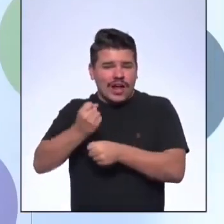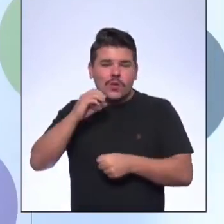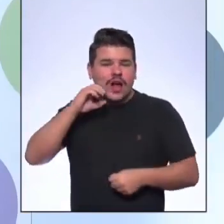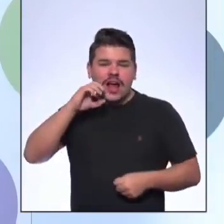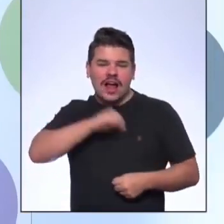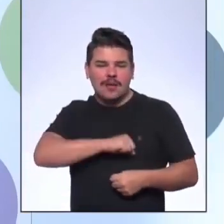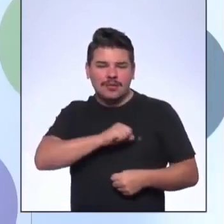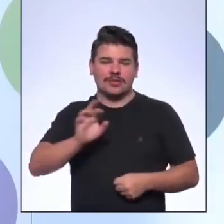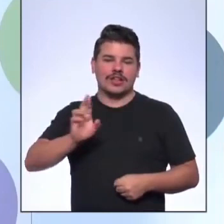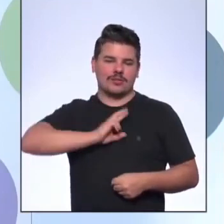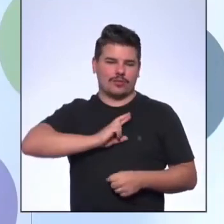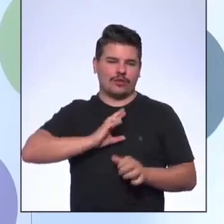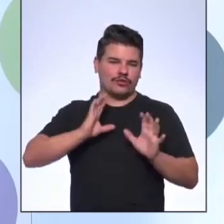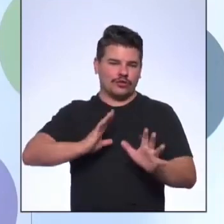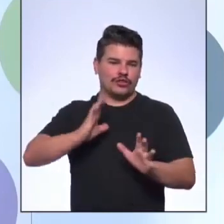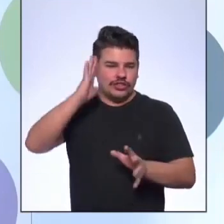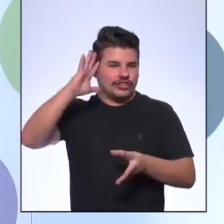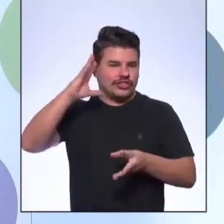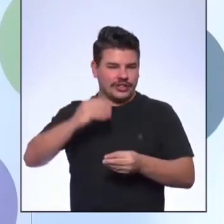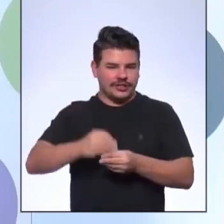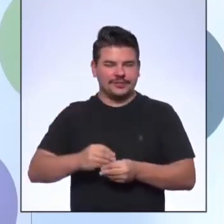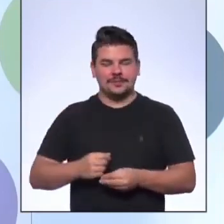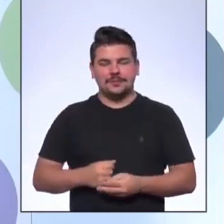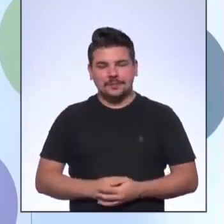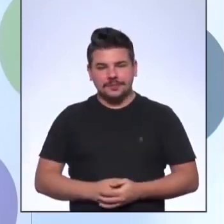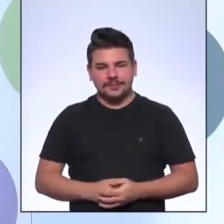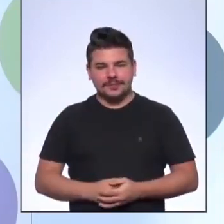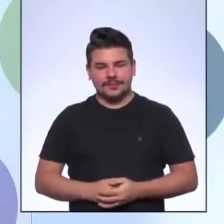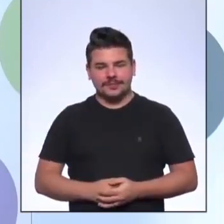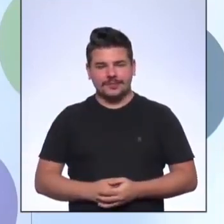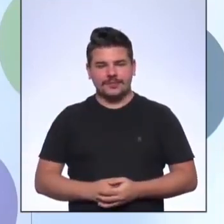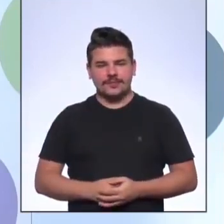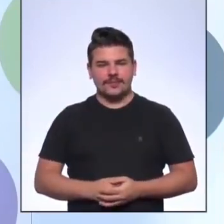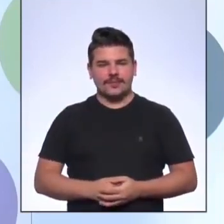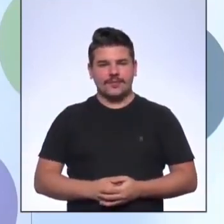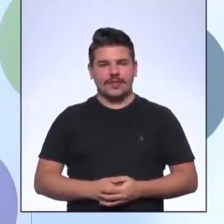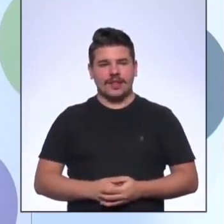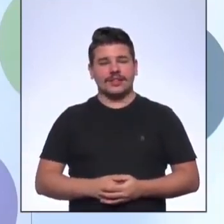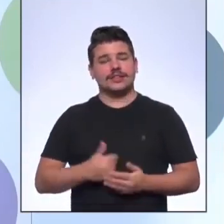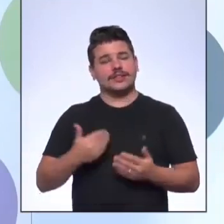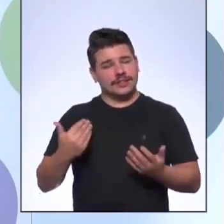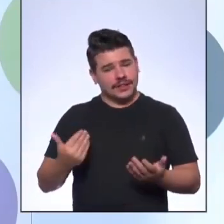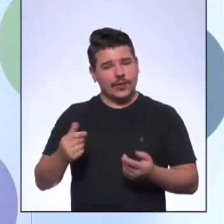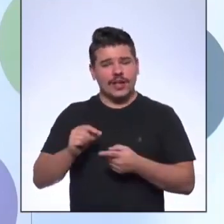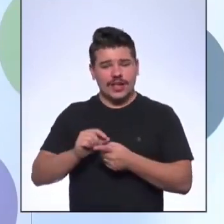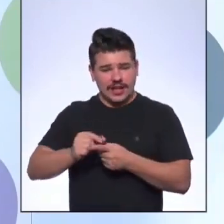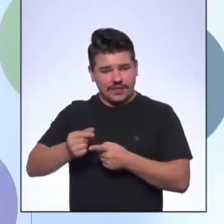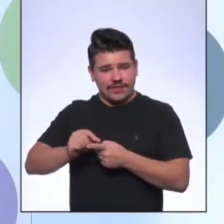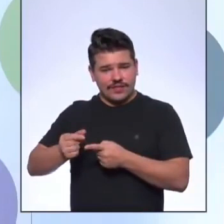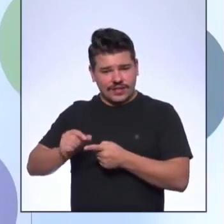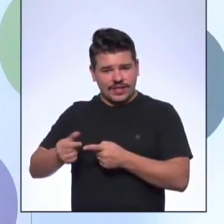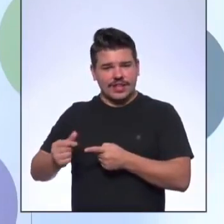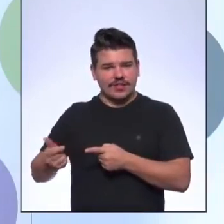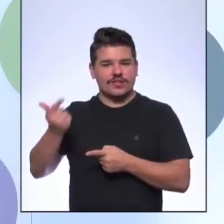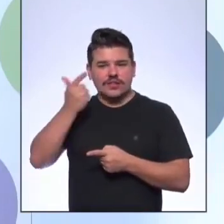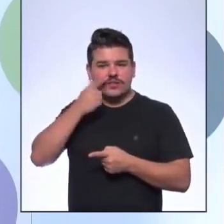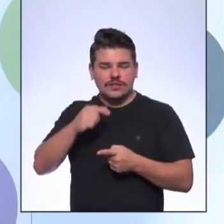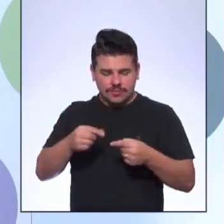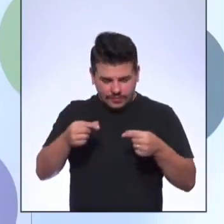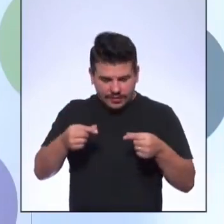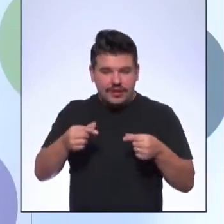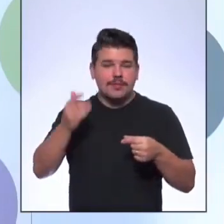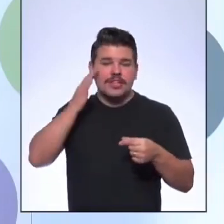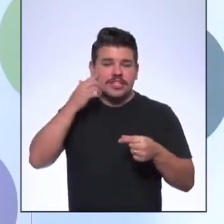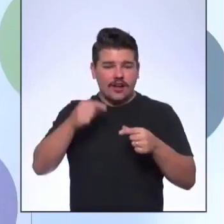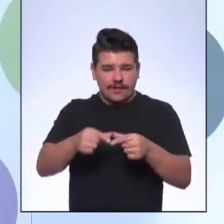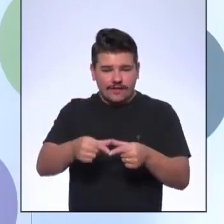ter esse resultado, tá, da reprodução. Então, produzia muitos descendentes, então se a gente pensar numa vagenzinha,